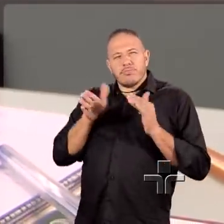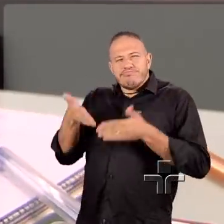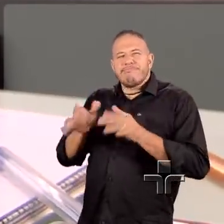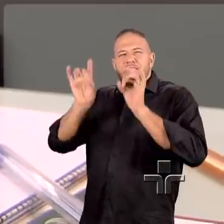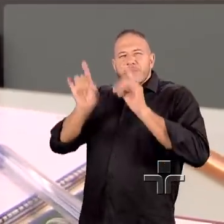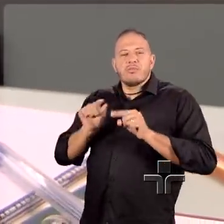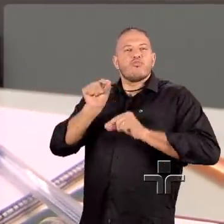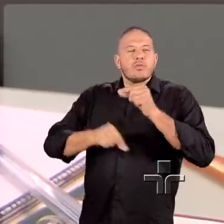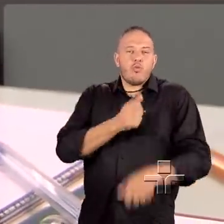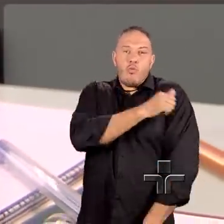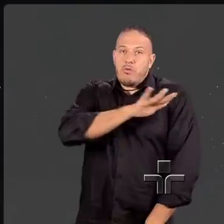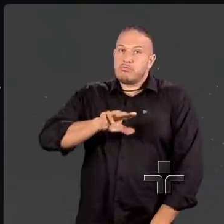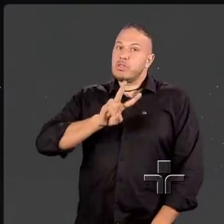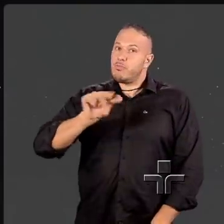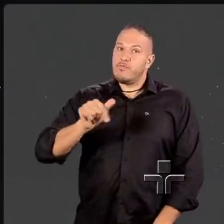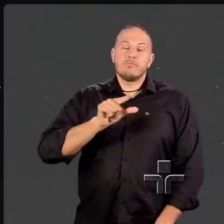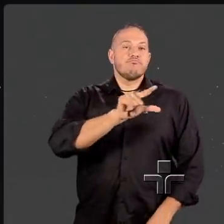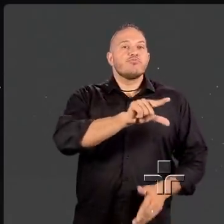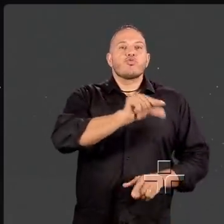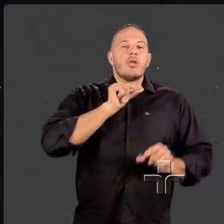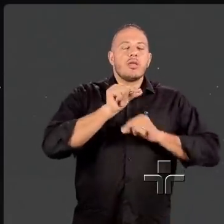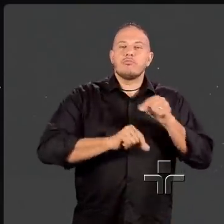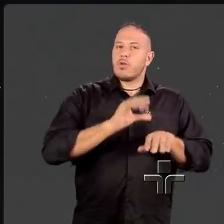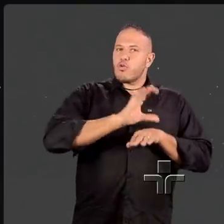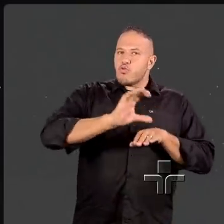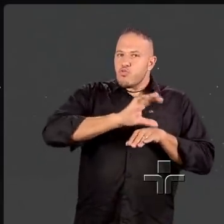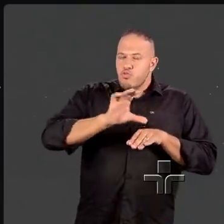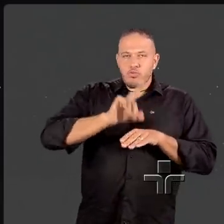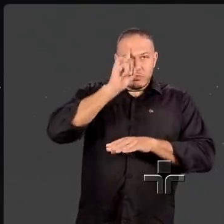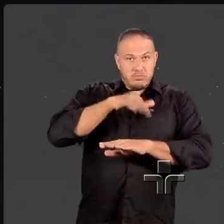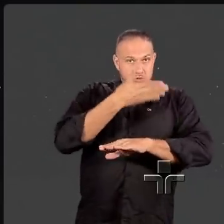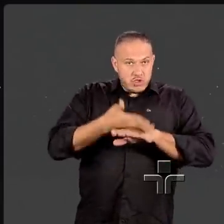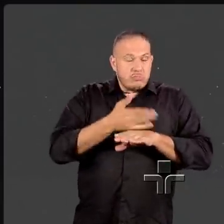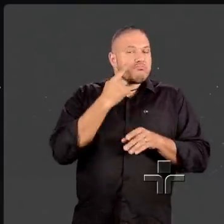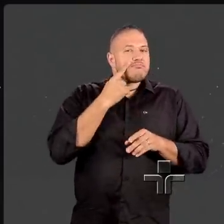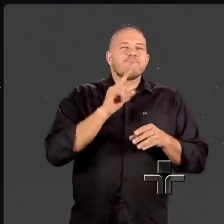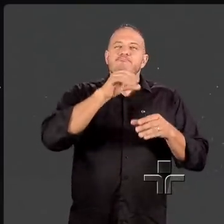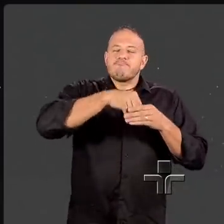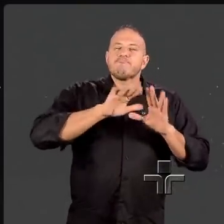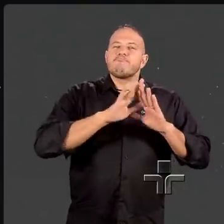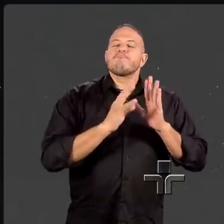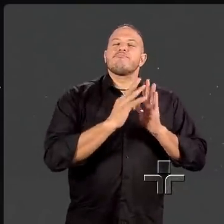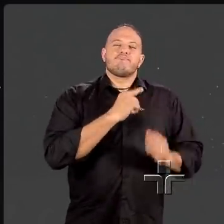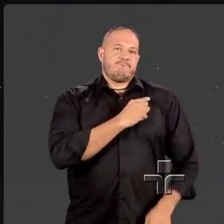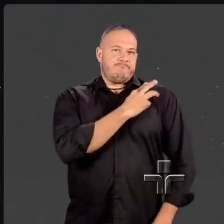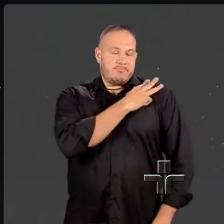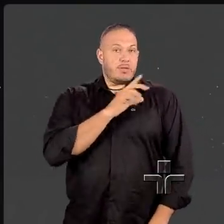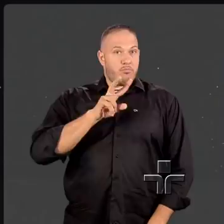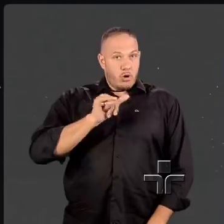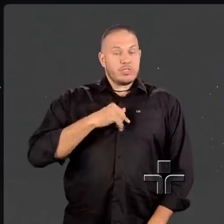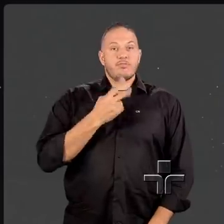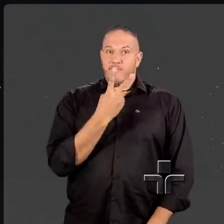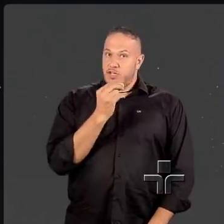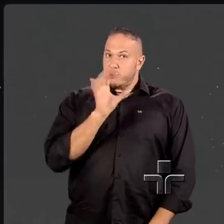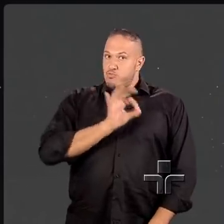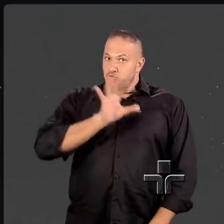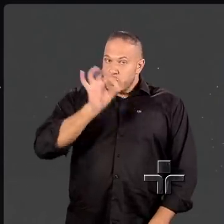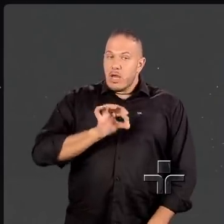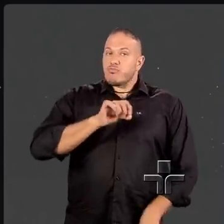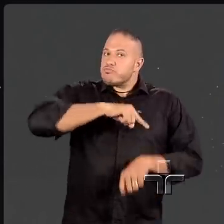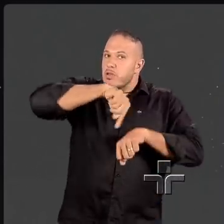específica, que o aluno poderá escolher. Em cursos diurnos do ensino médio, o aluno poderá fazer até 20% das